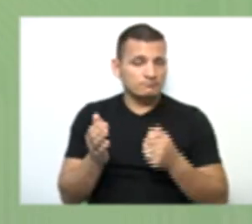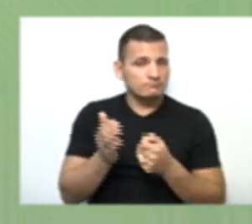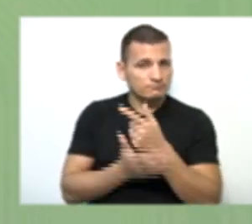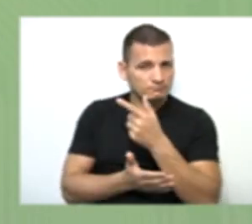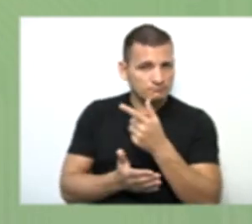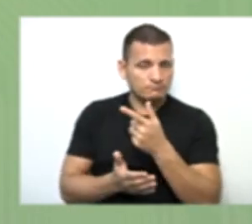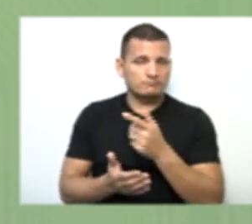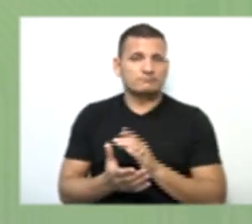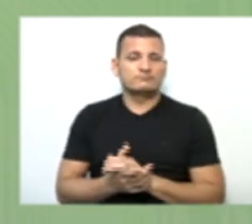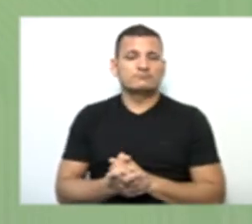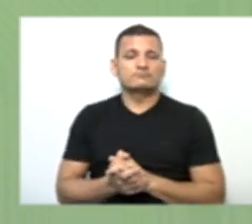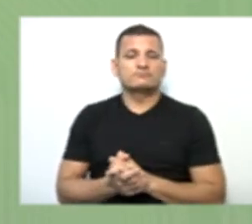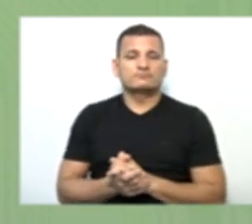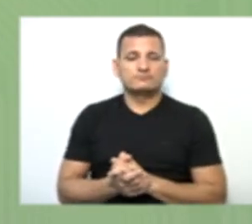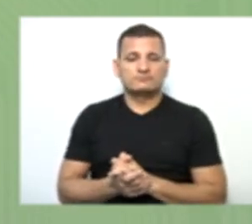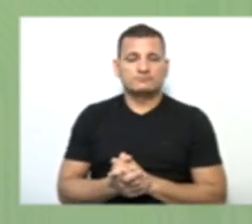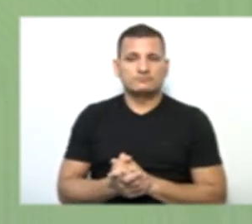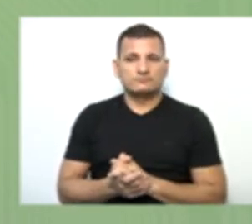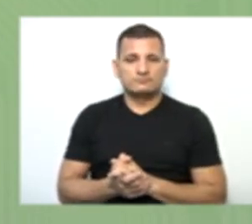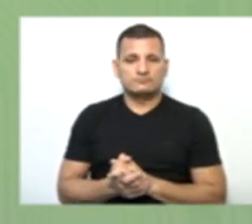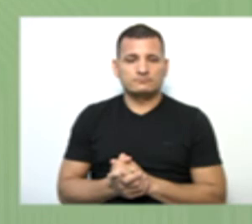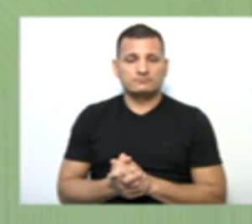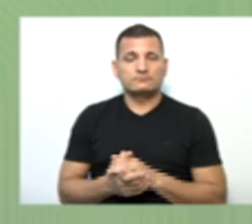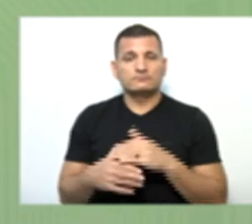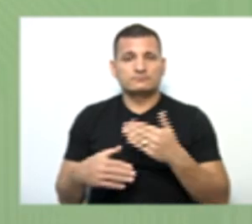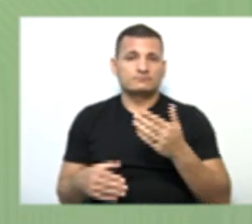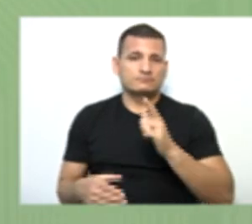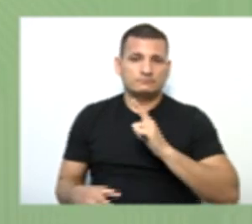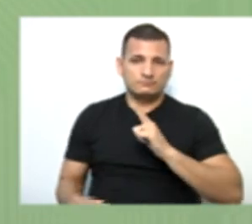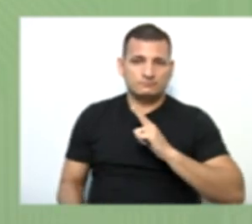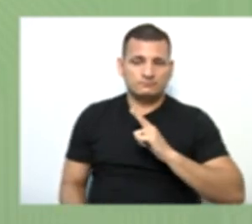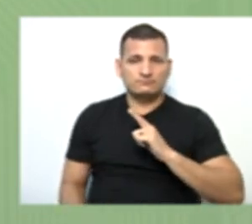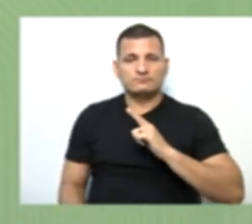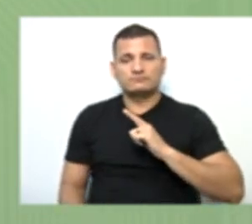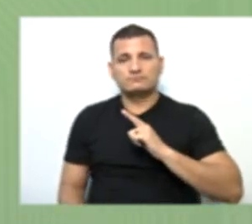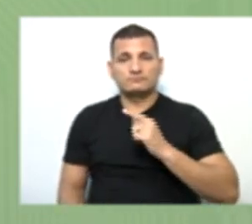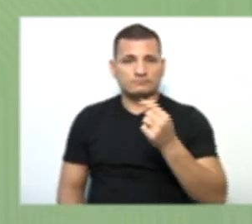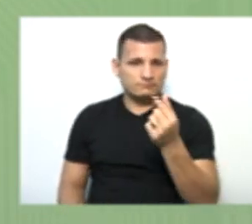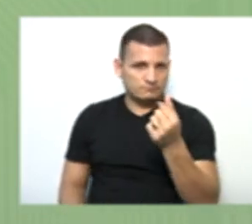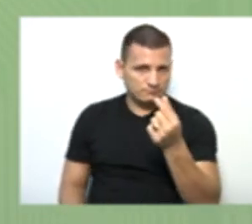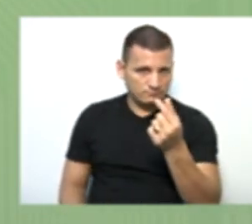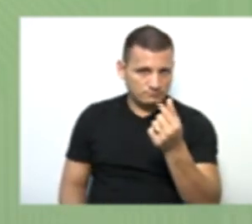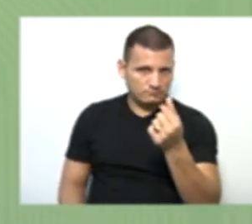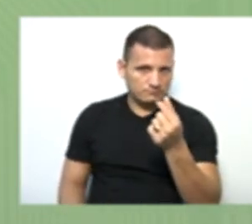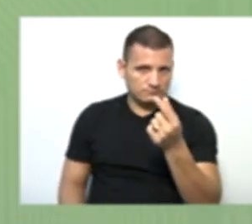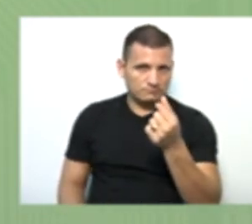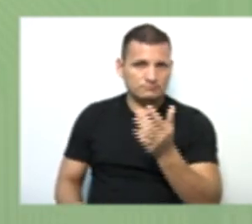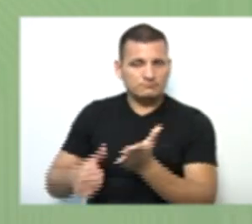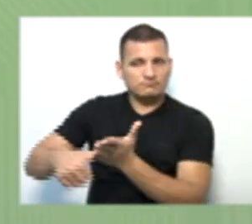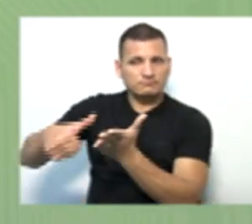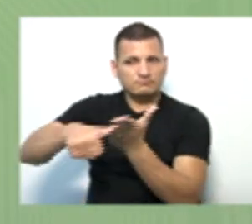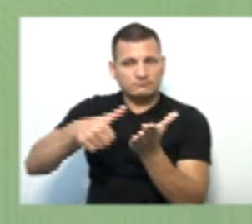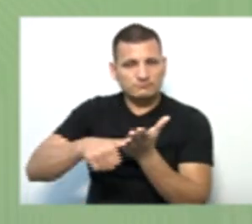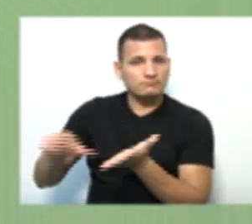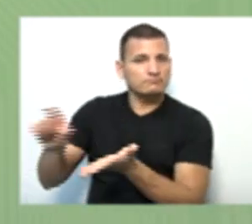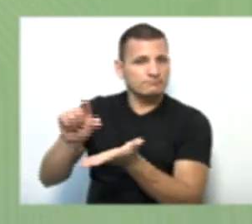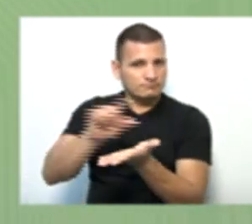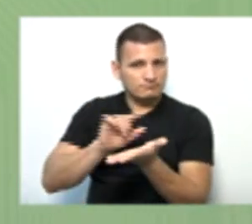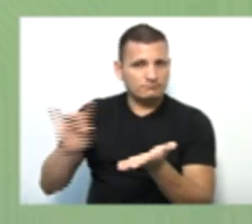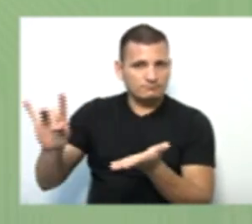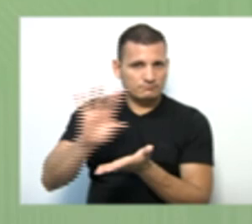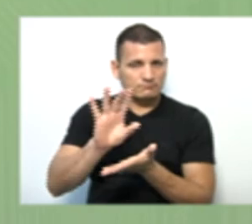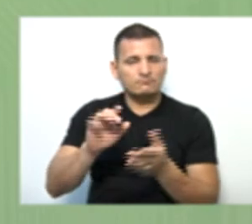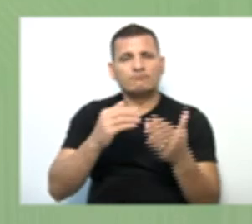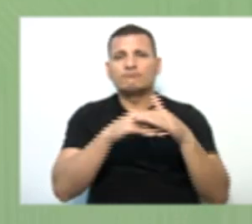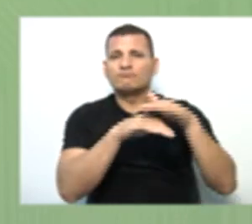da cooperativa. Então, nós temos o capital social, as reservas obrigatórias,